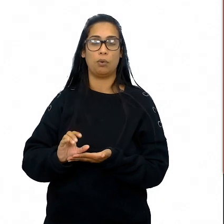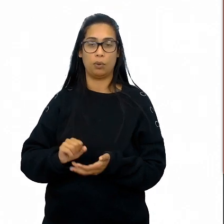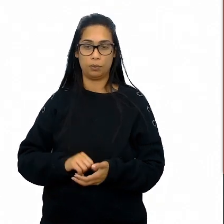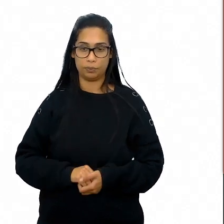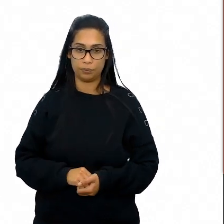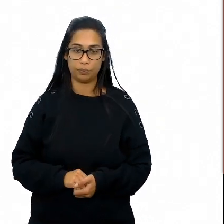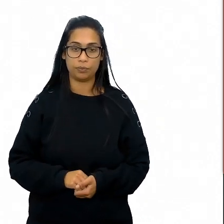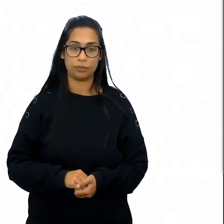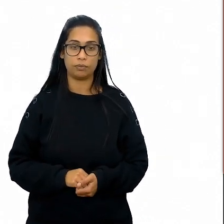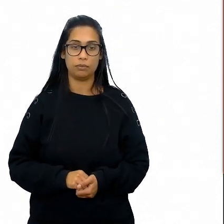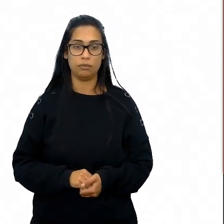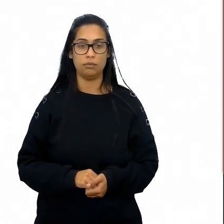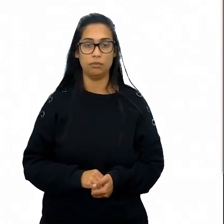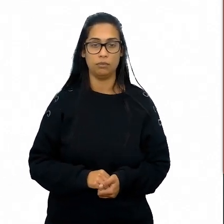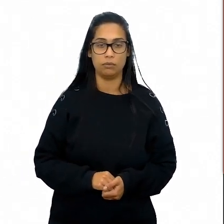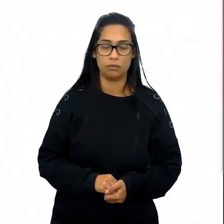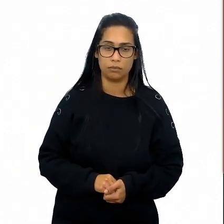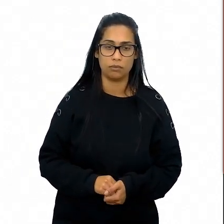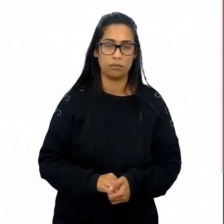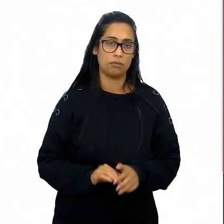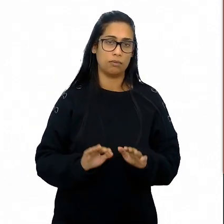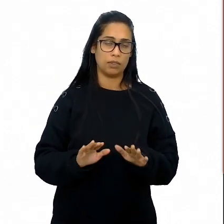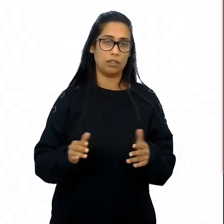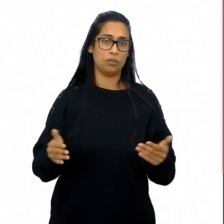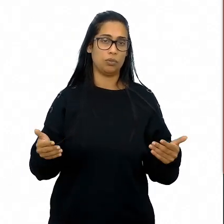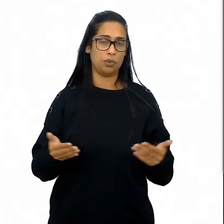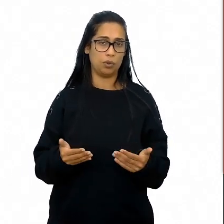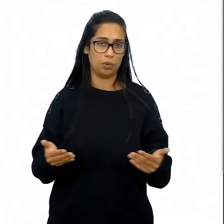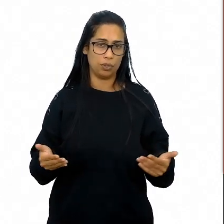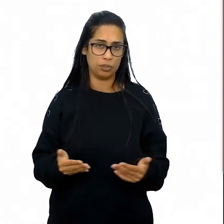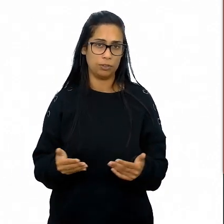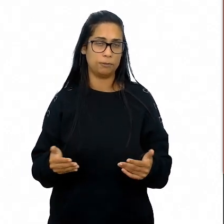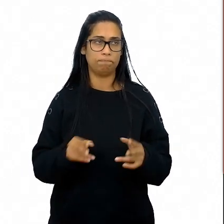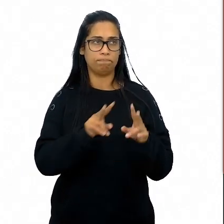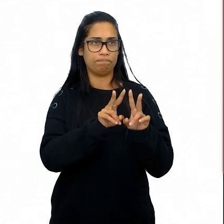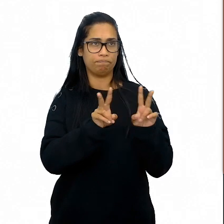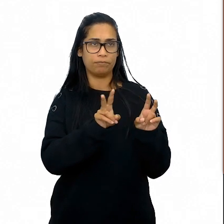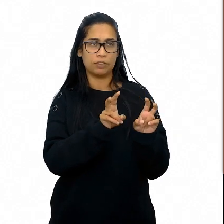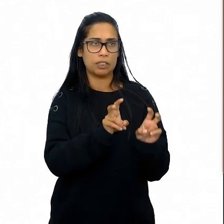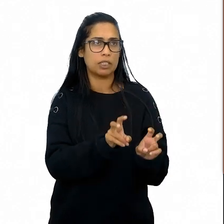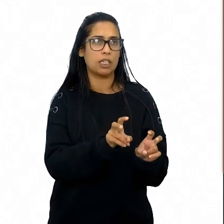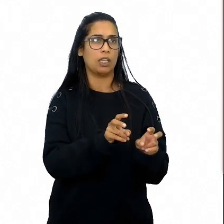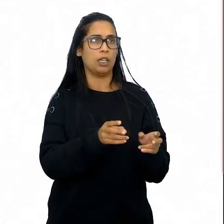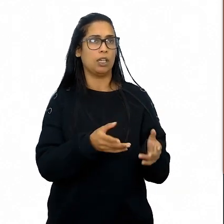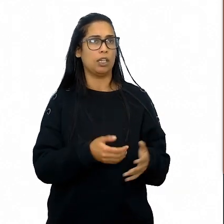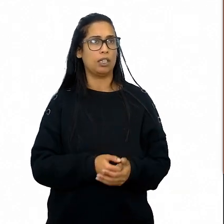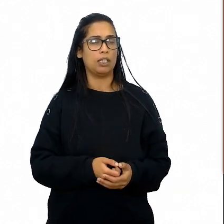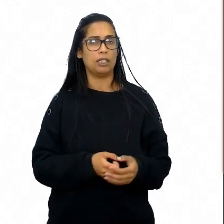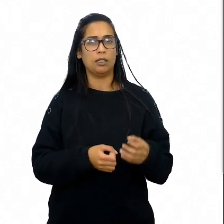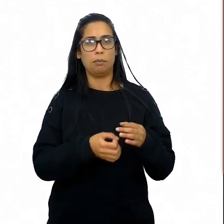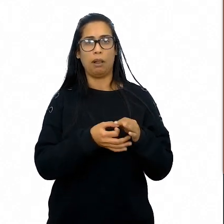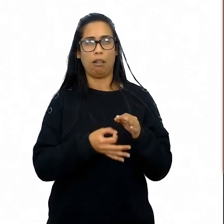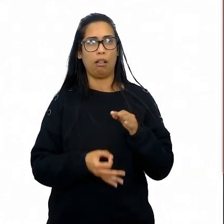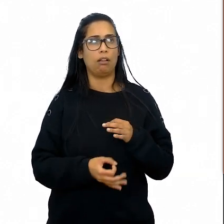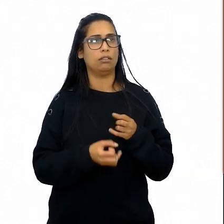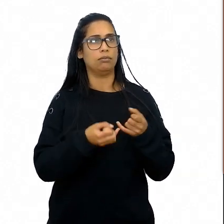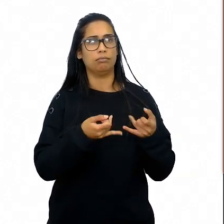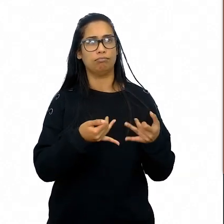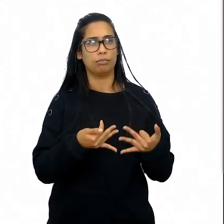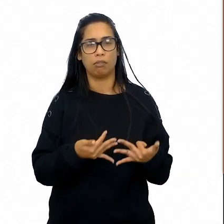horizontal do conteúdo nem ainda usando aí o fazendo uma pude ao trabalho do Ribeiro